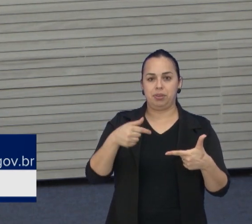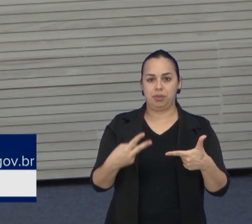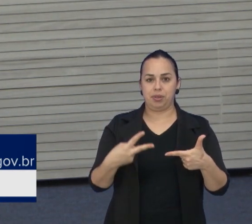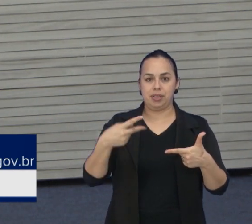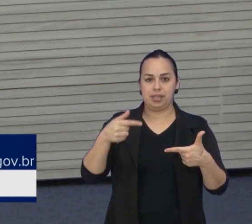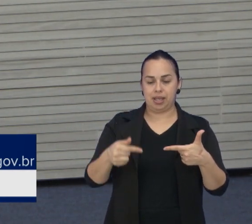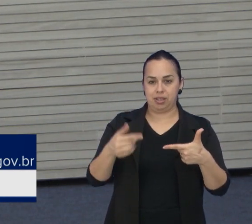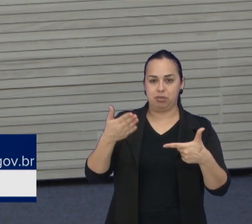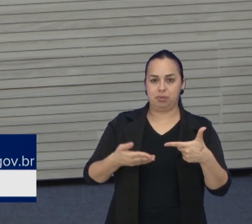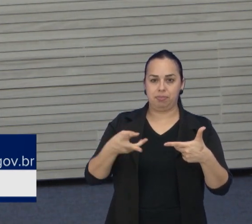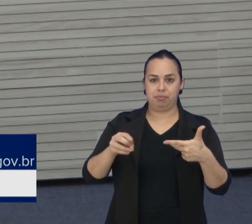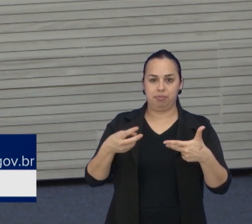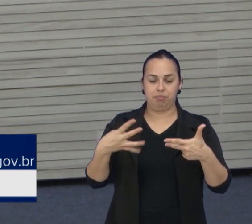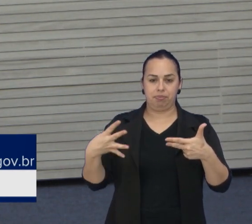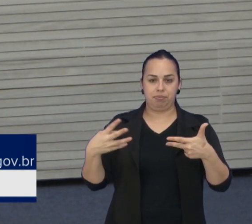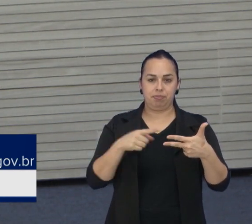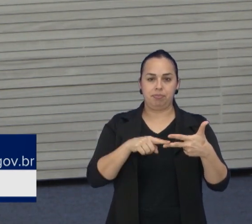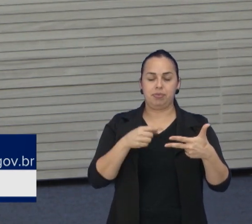6867/2024, processo